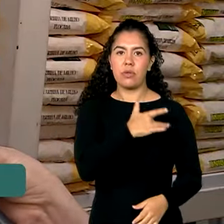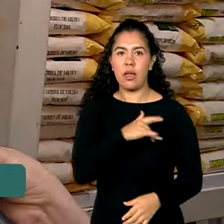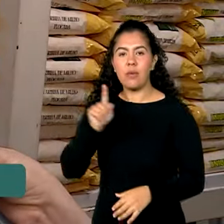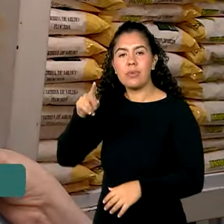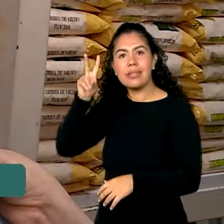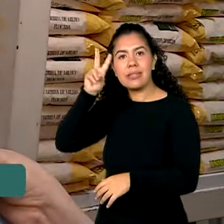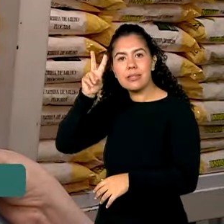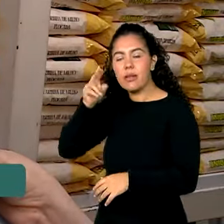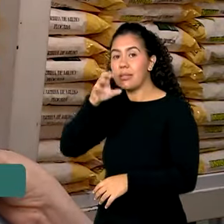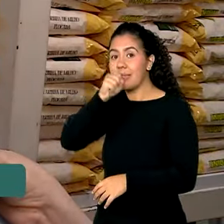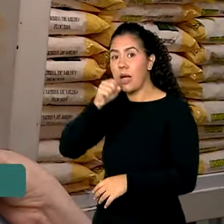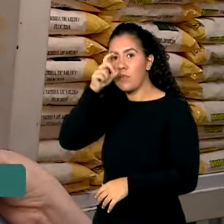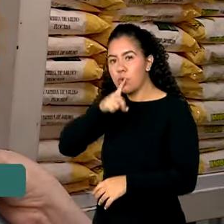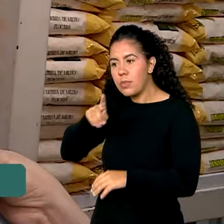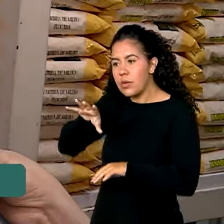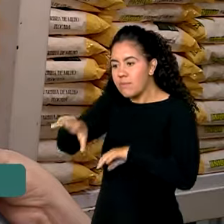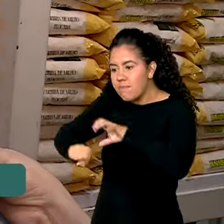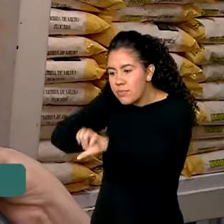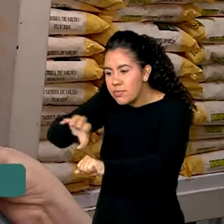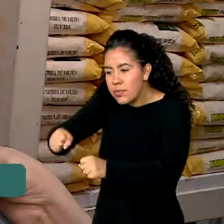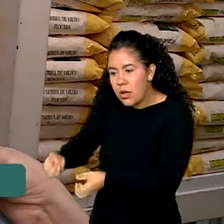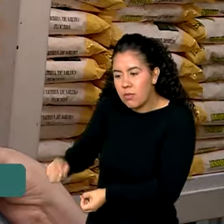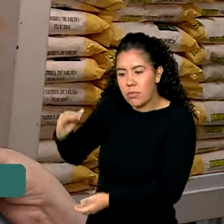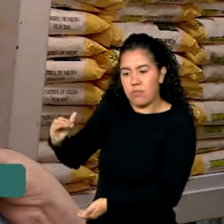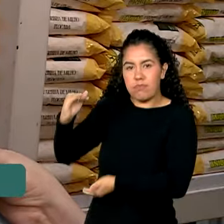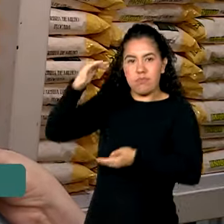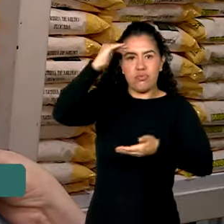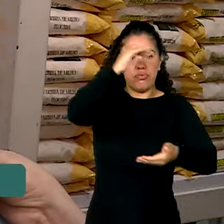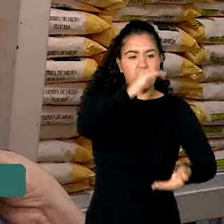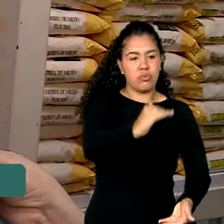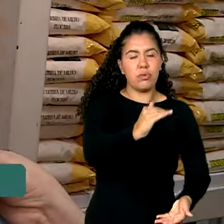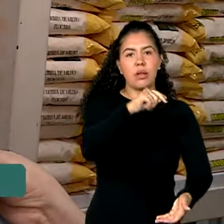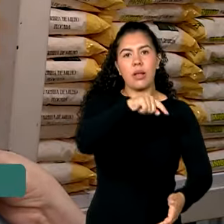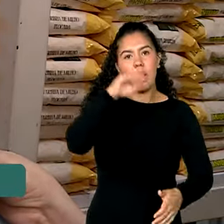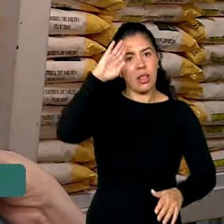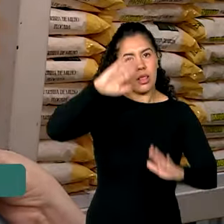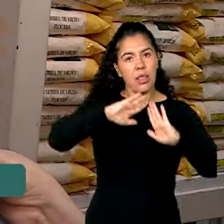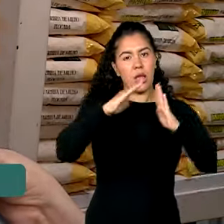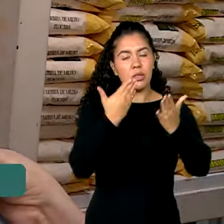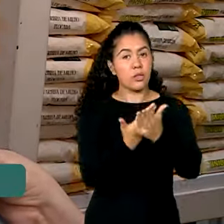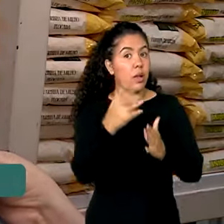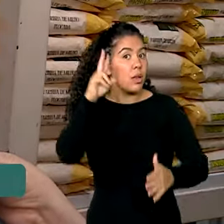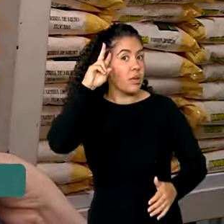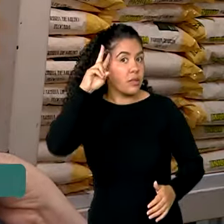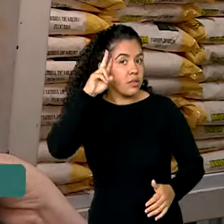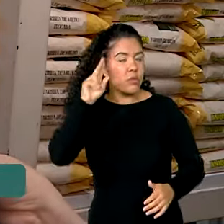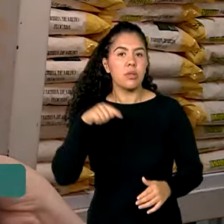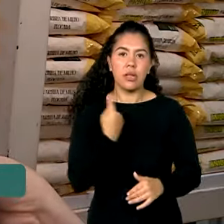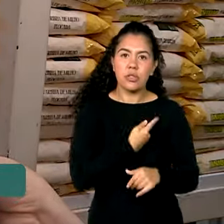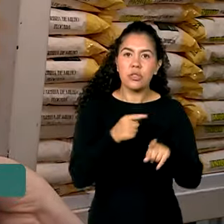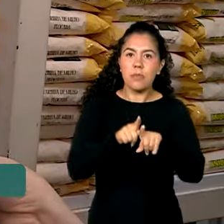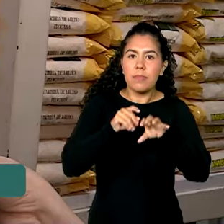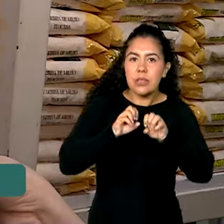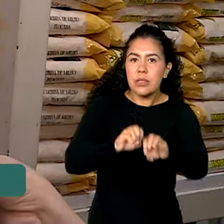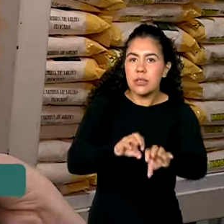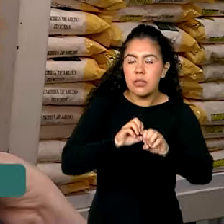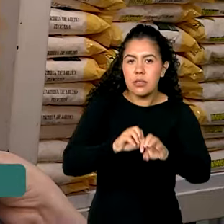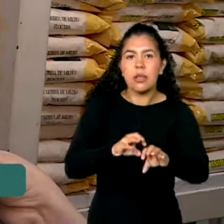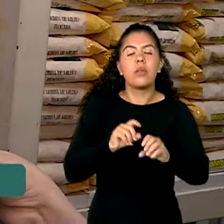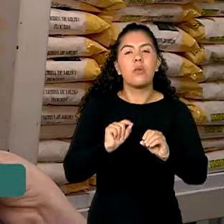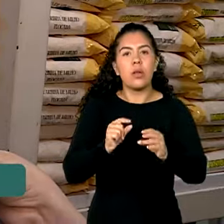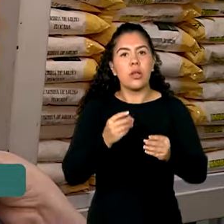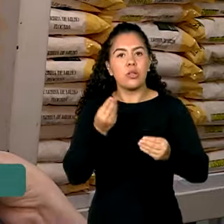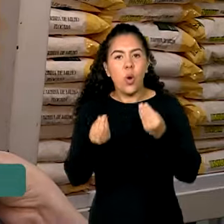para a escola. E os filhos dos agricultores estudam nas escolas, então a gente fica ensinando também esse ciclo virtuoso